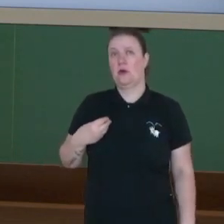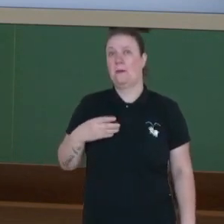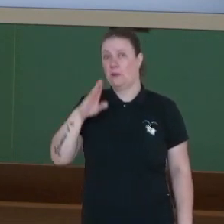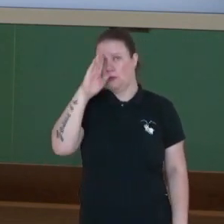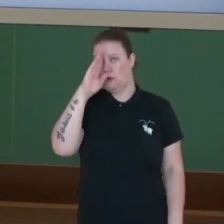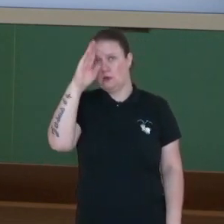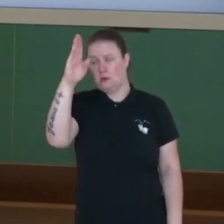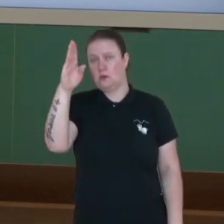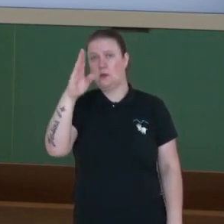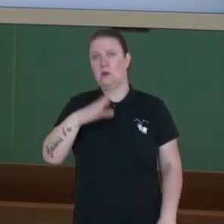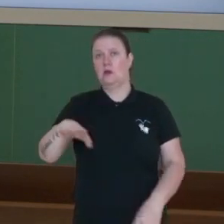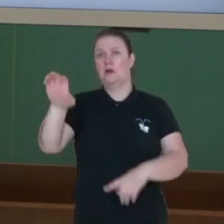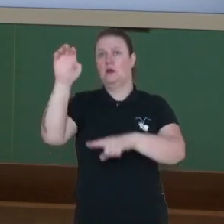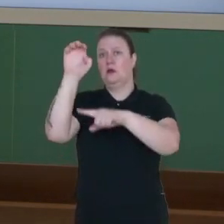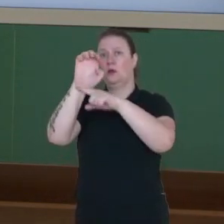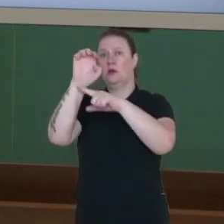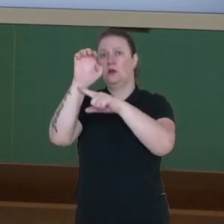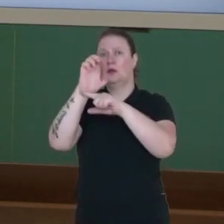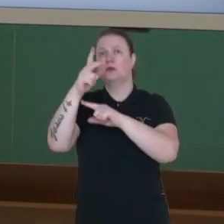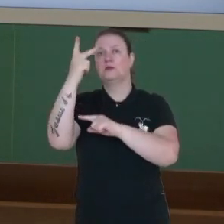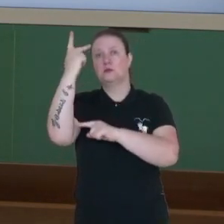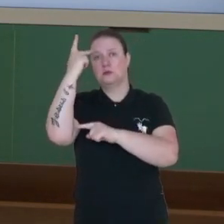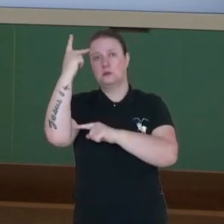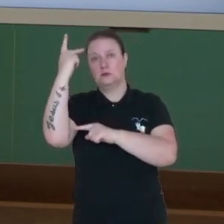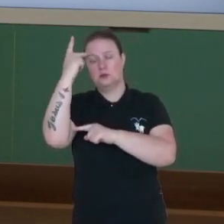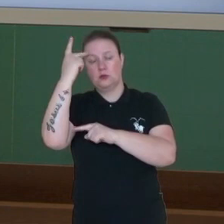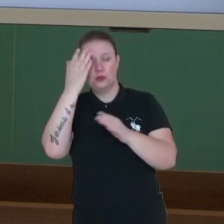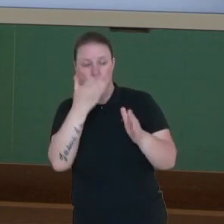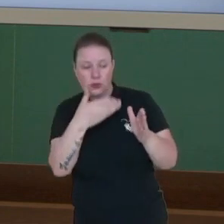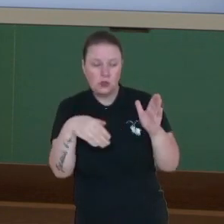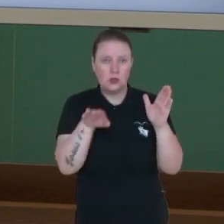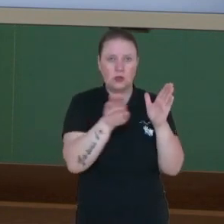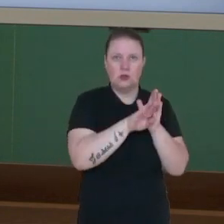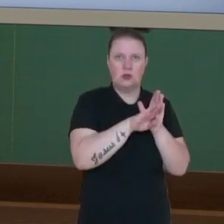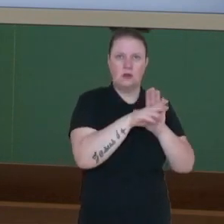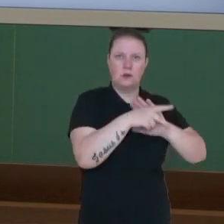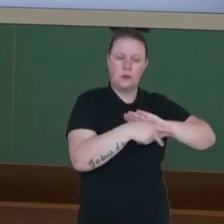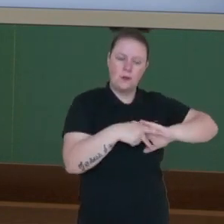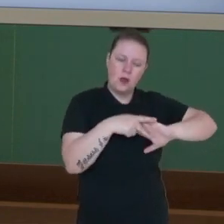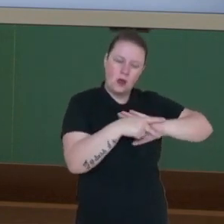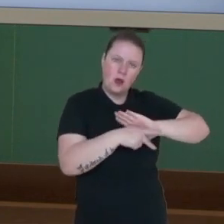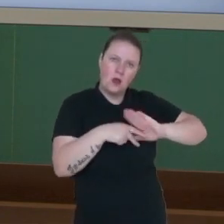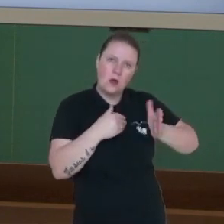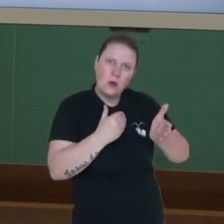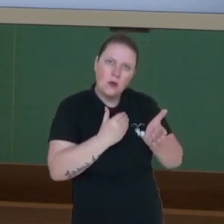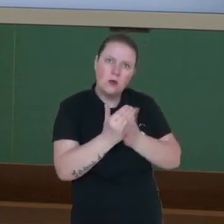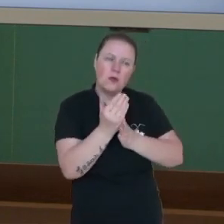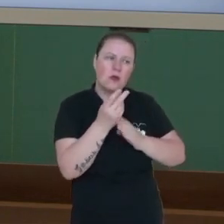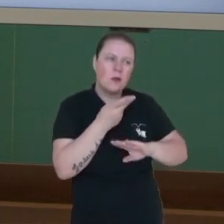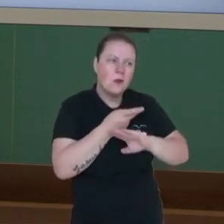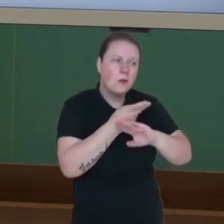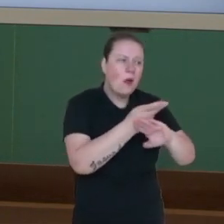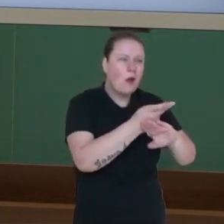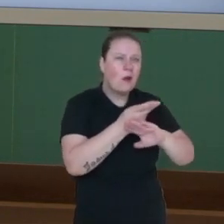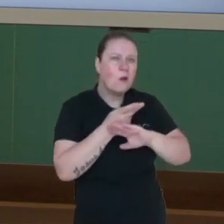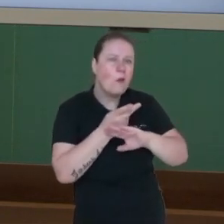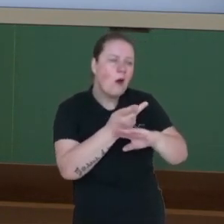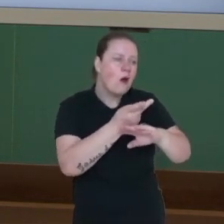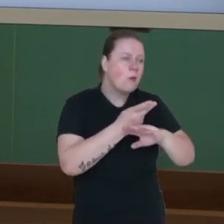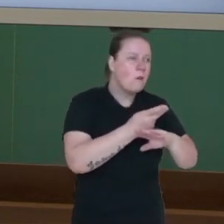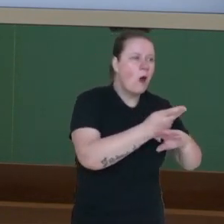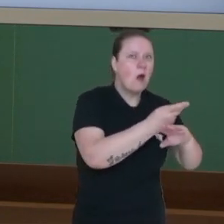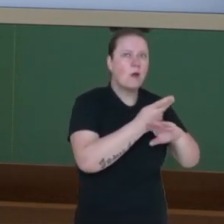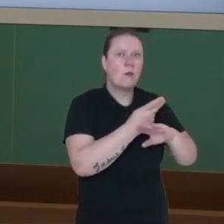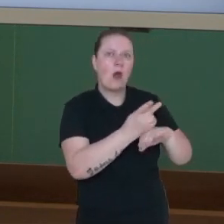São Paulo, né, com a intenção de chegar a Paranaguá e iniciar ali a busca, né, pelo Eldorado, a busca pelo